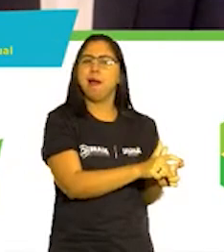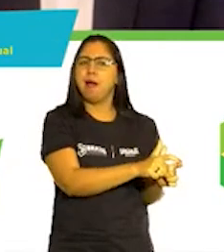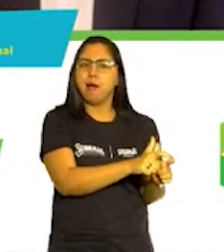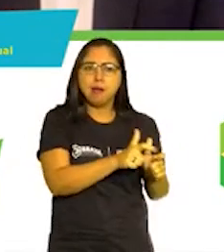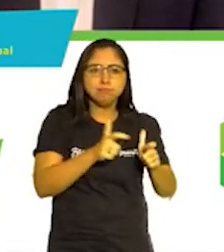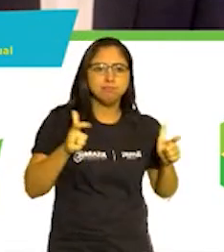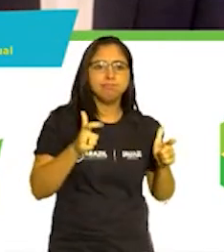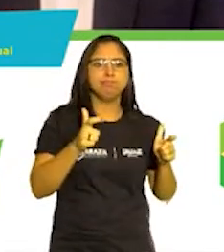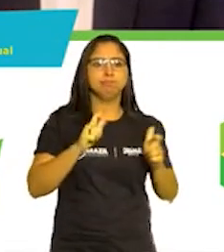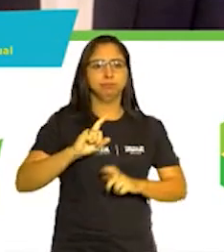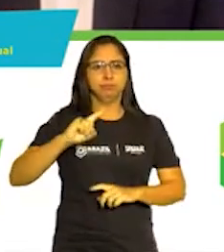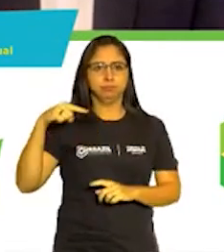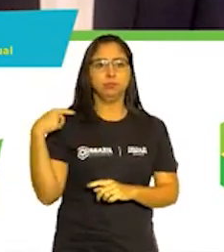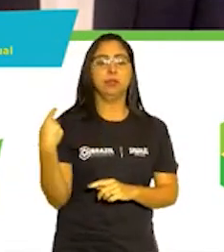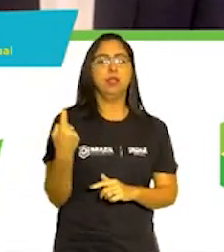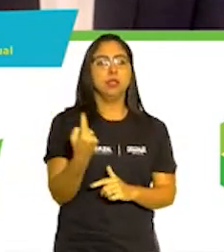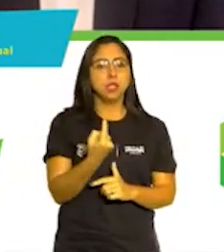nosso é que a gente coloca,